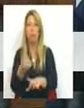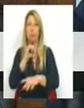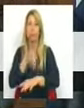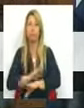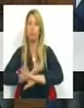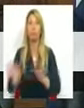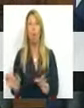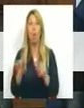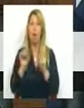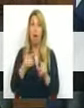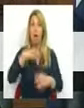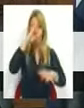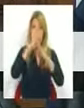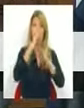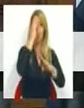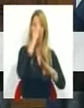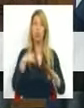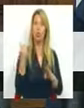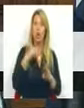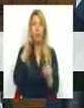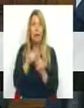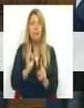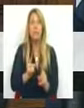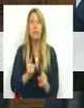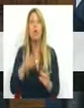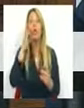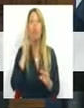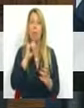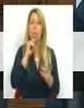sentido. E o banco acabou por conseguir demonstrar que